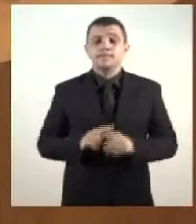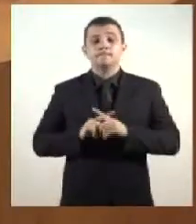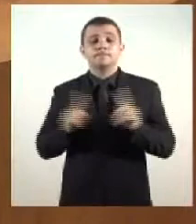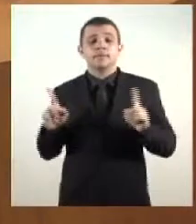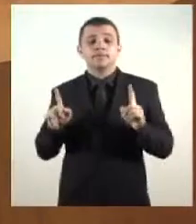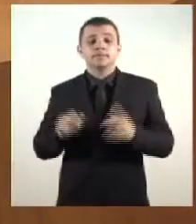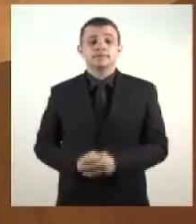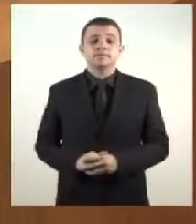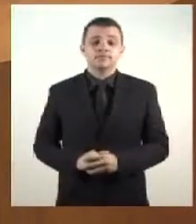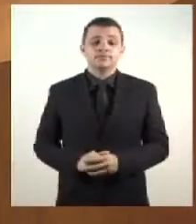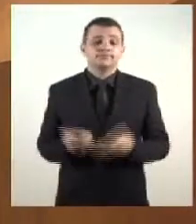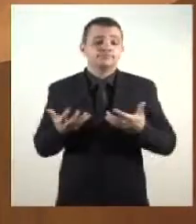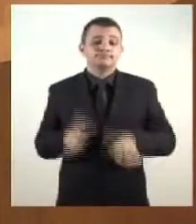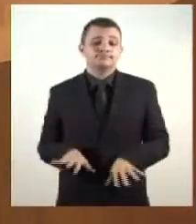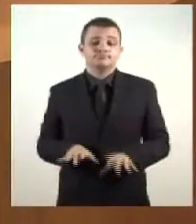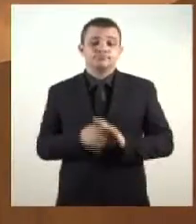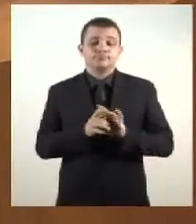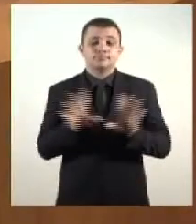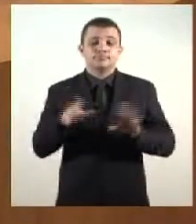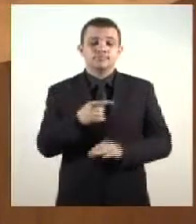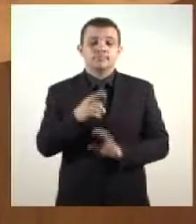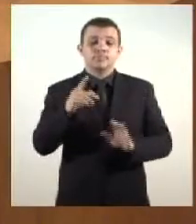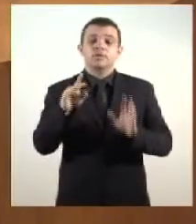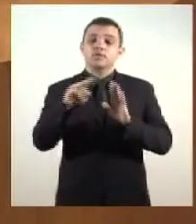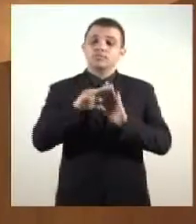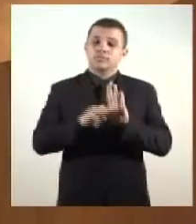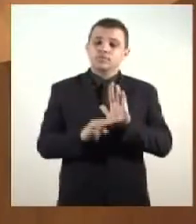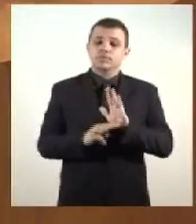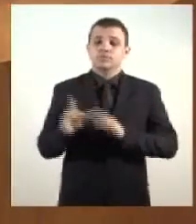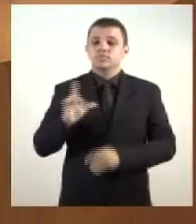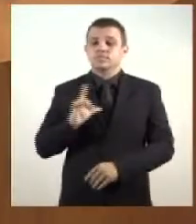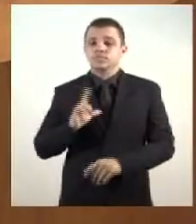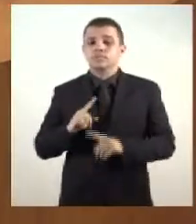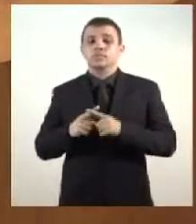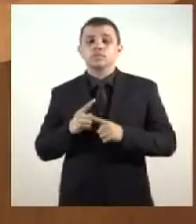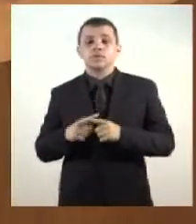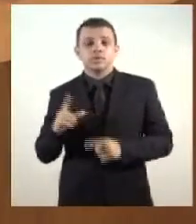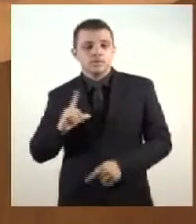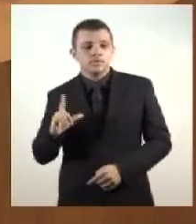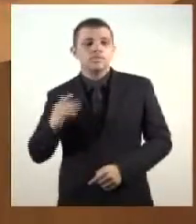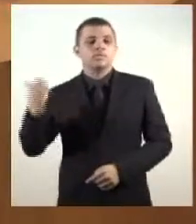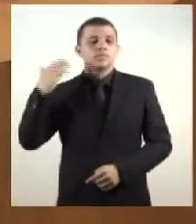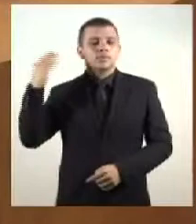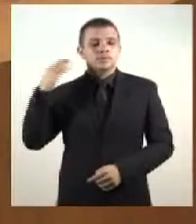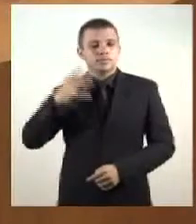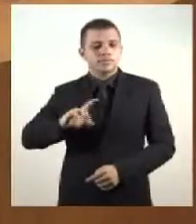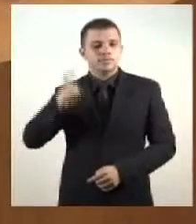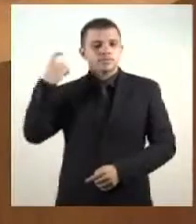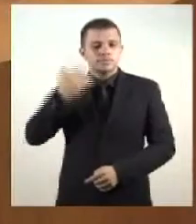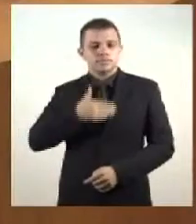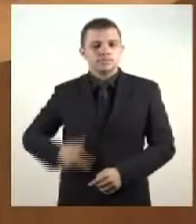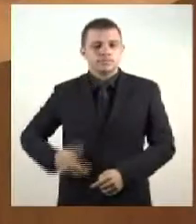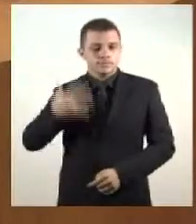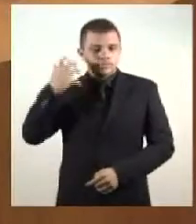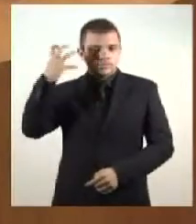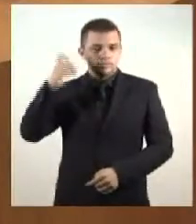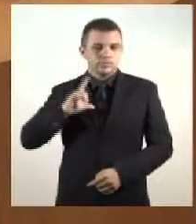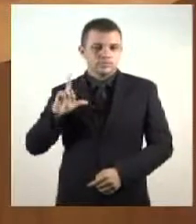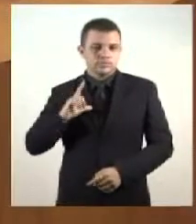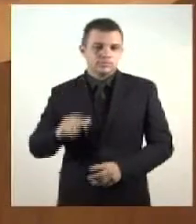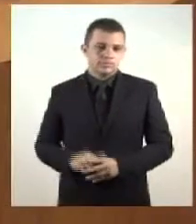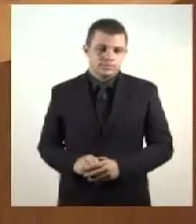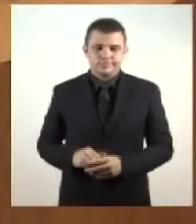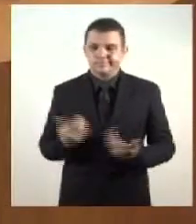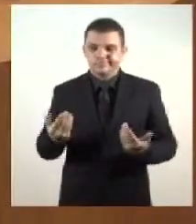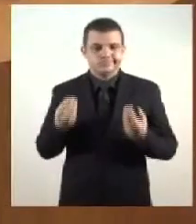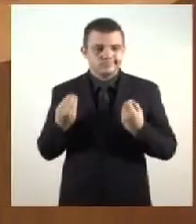quis deixar um programa porque tinha as digitais da ex-governadora Rosiana. Se apequena com esse